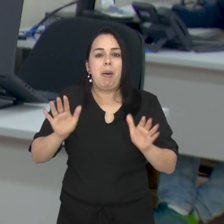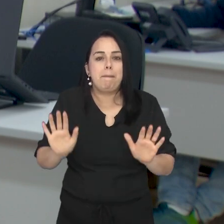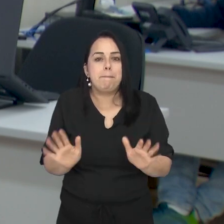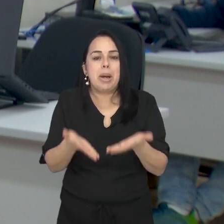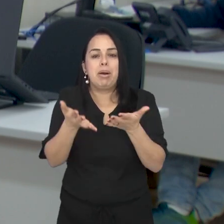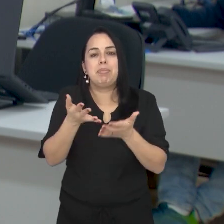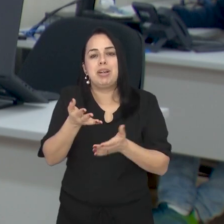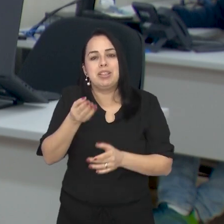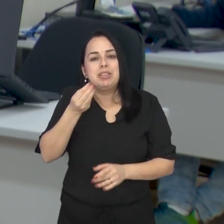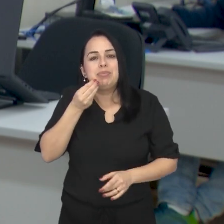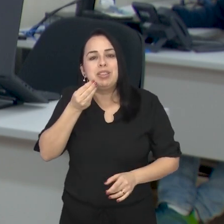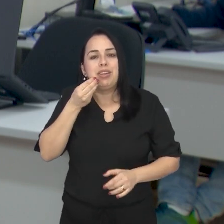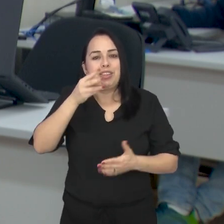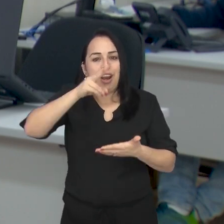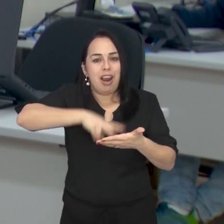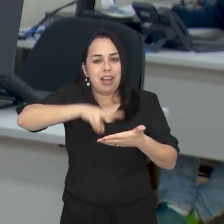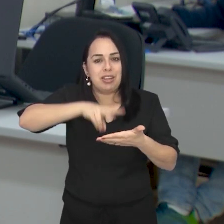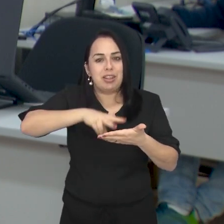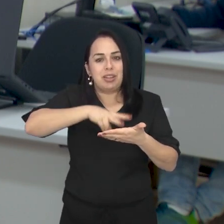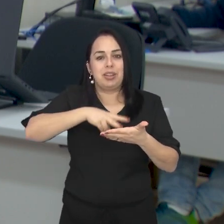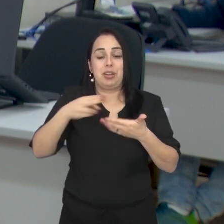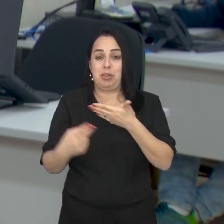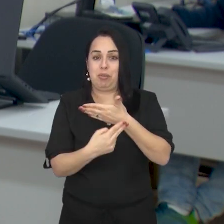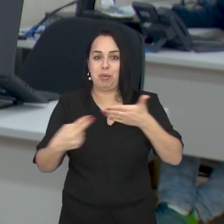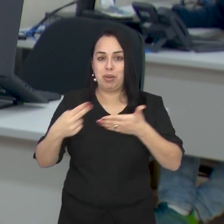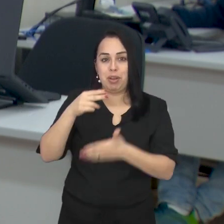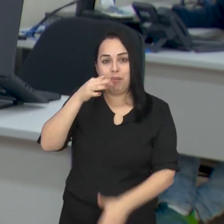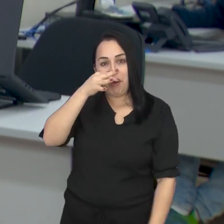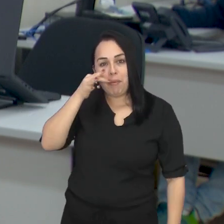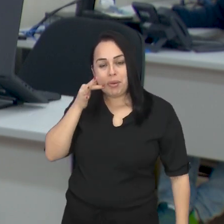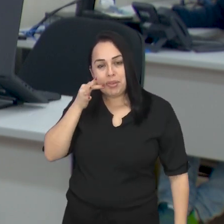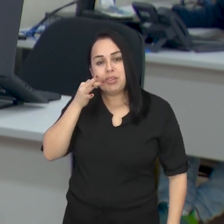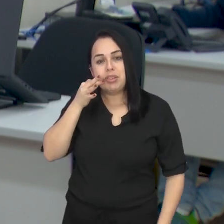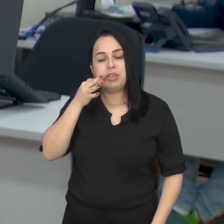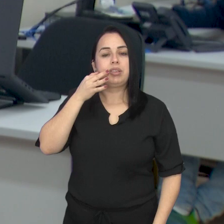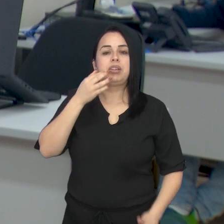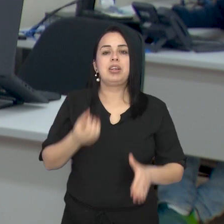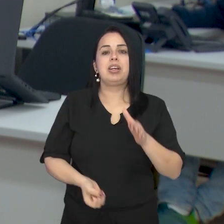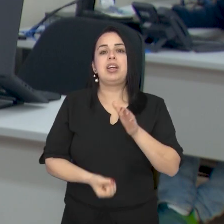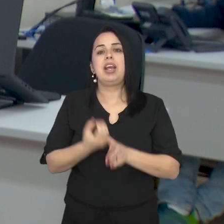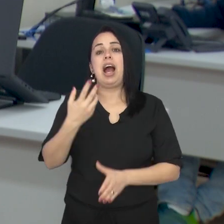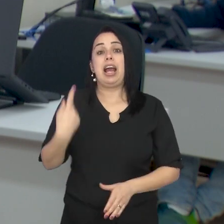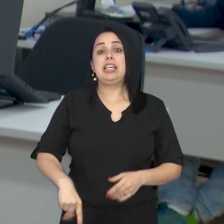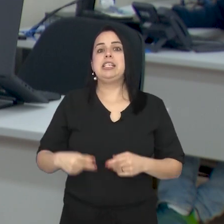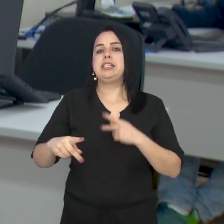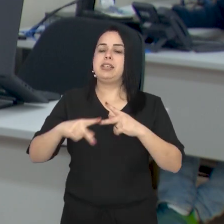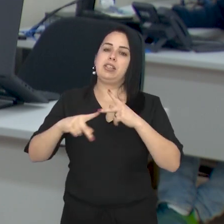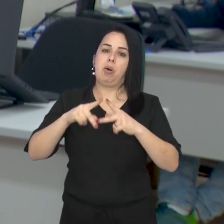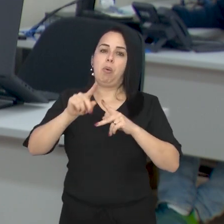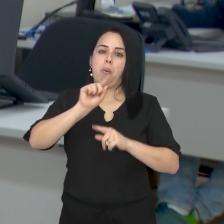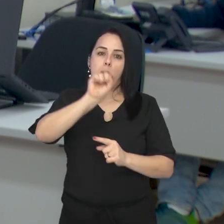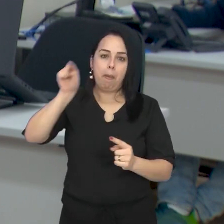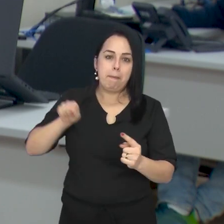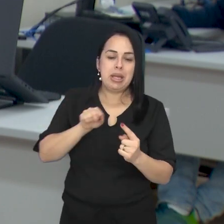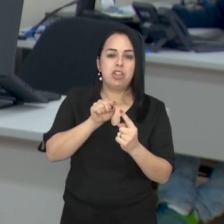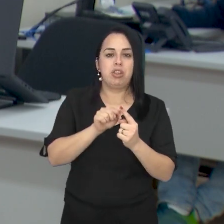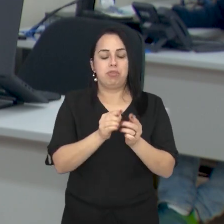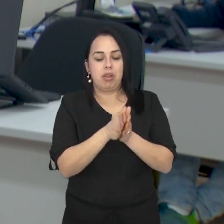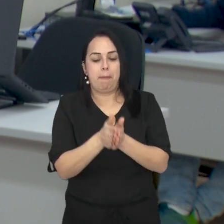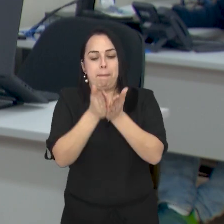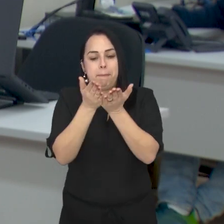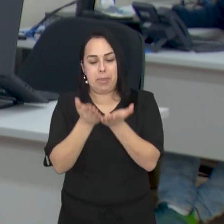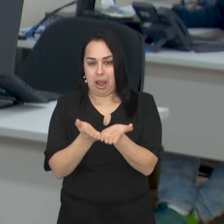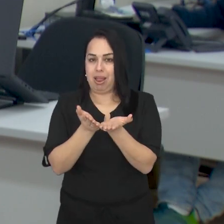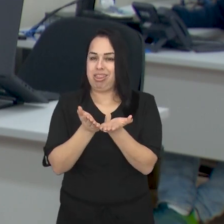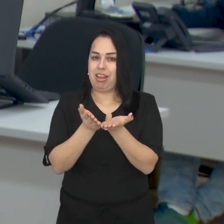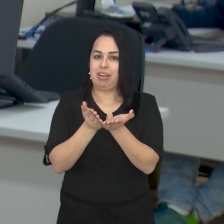cidade. O objetivo da matéria apresentada pelo vereador Fabião Zagueiro é criar em São José um programa de bibliotecas itinerantes